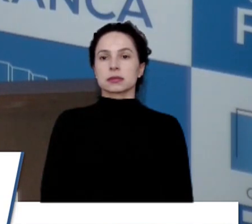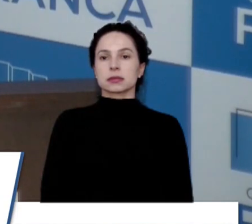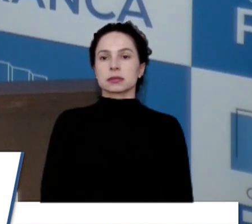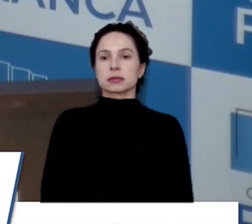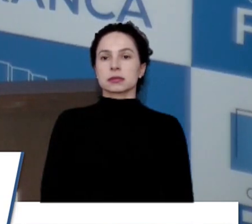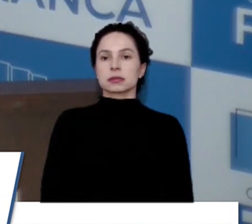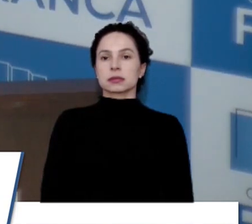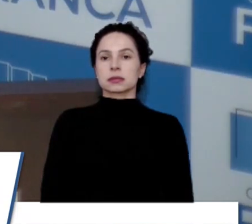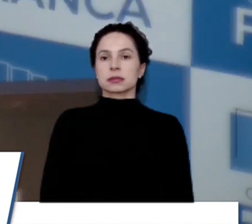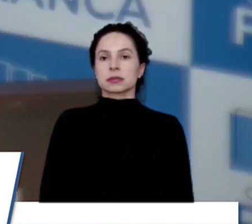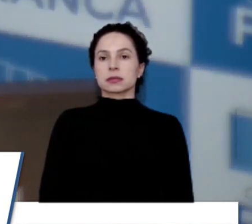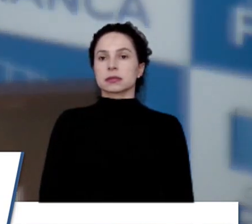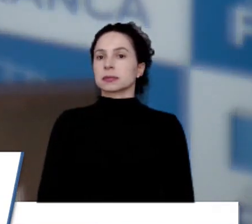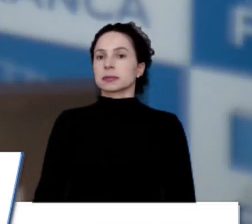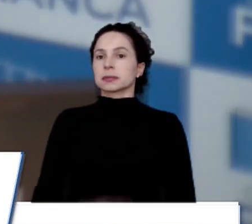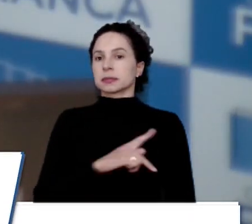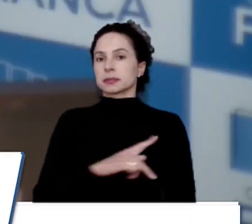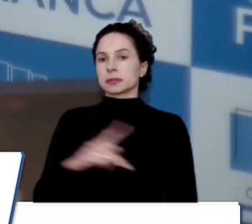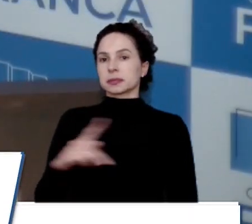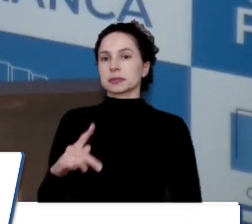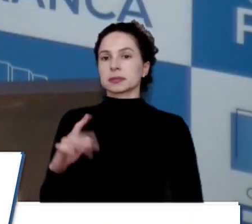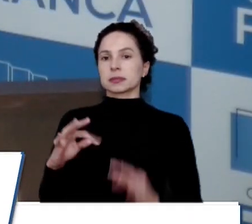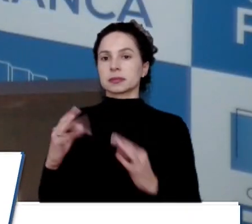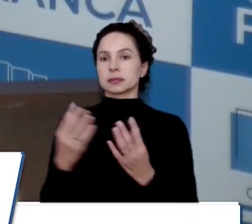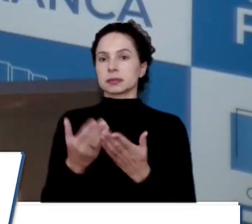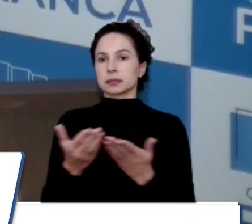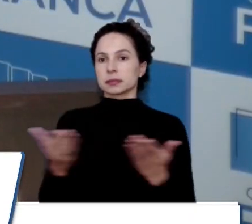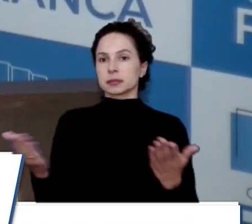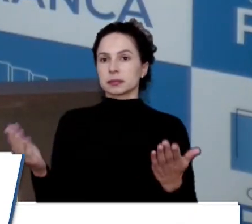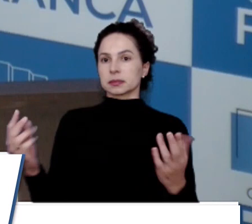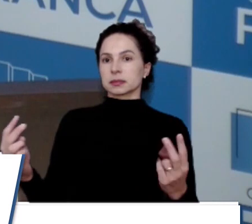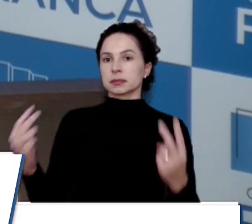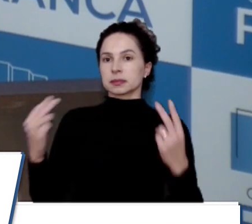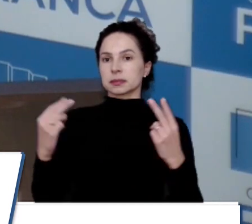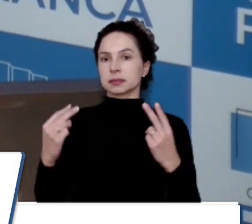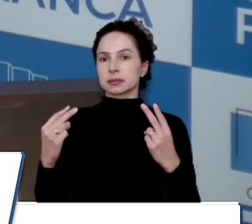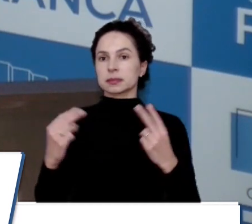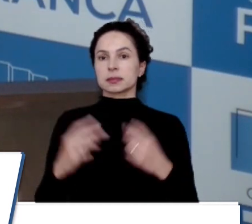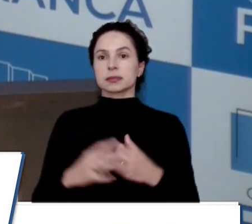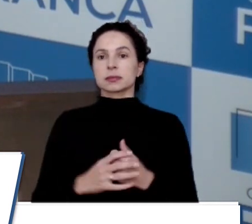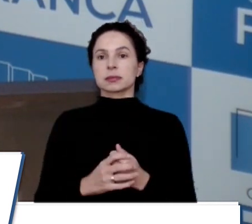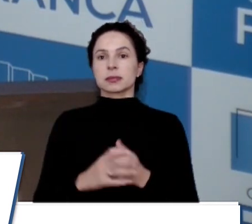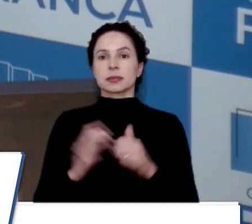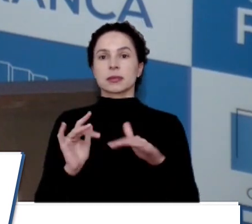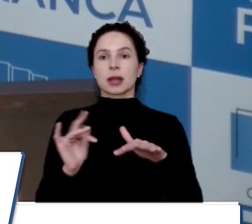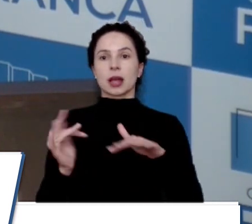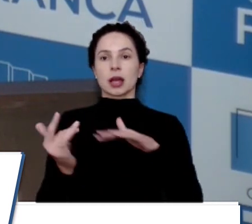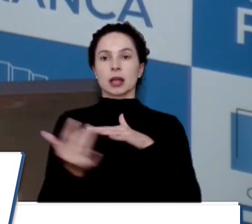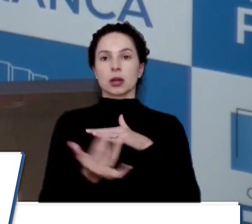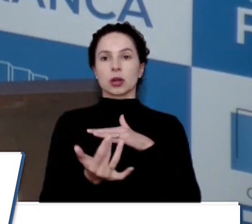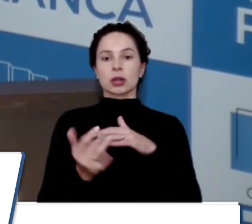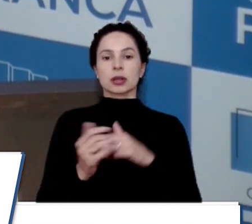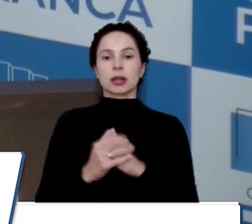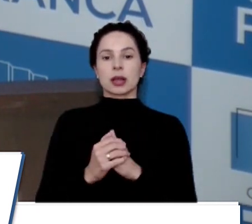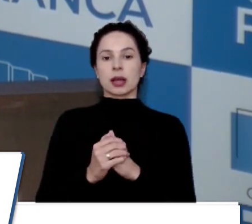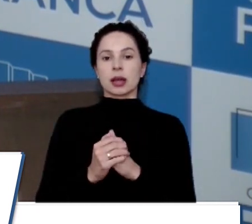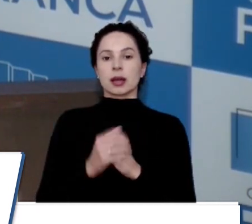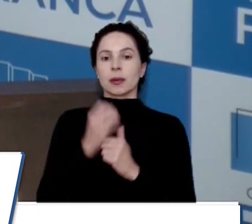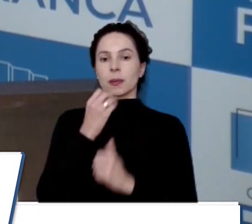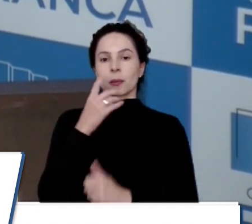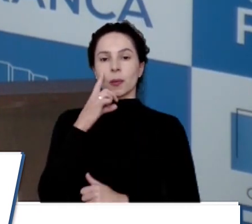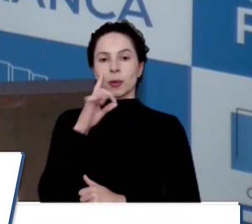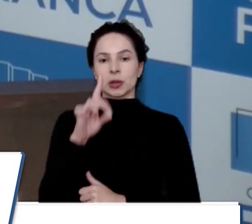senhor presidente nobres pardos público nos assiste pelas redes sociais Bom dia